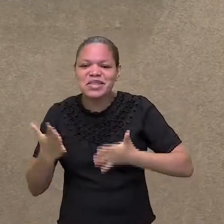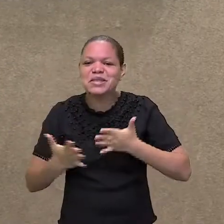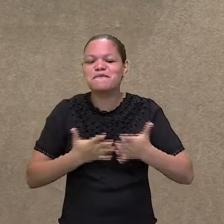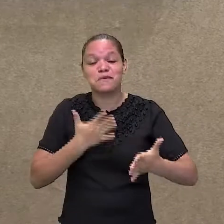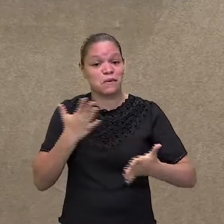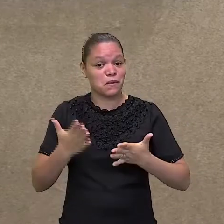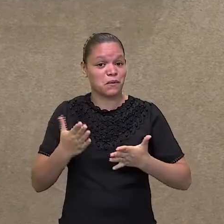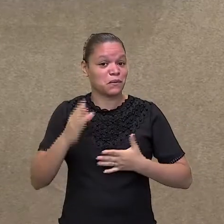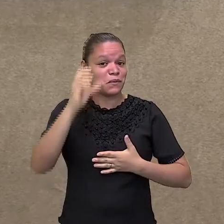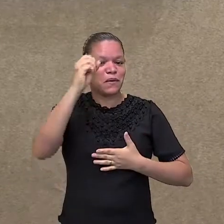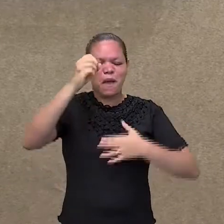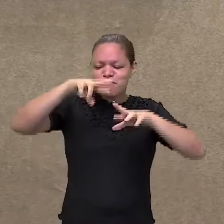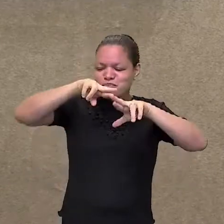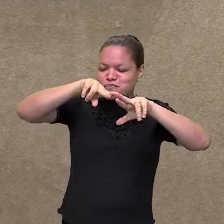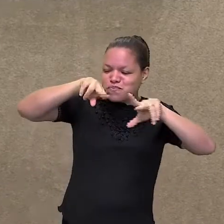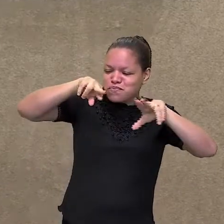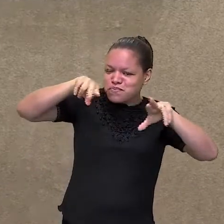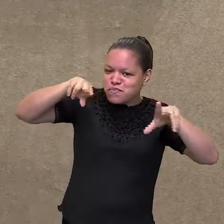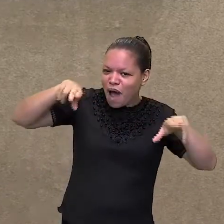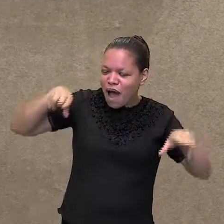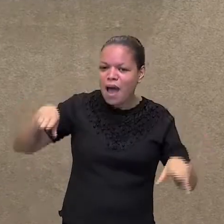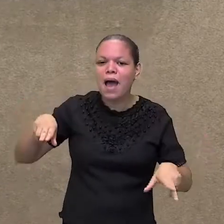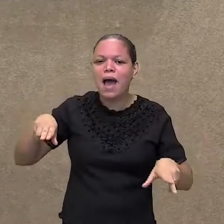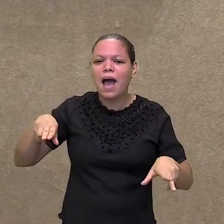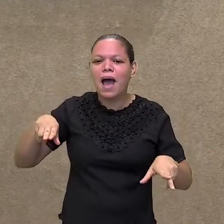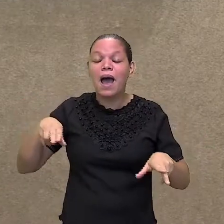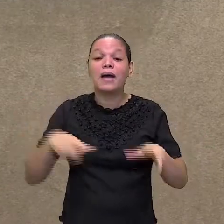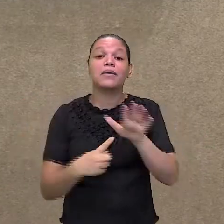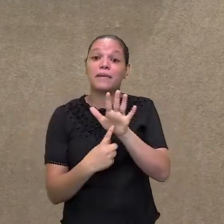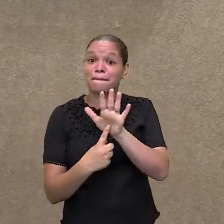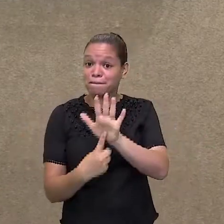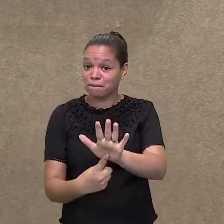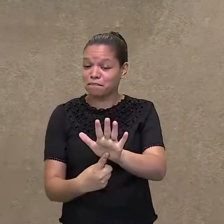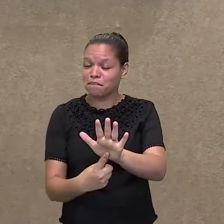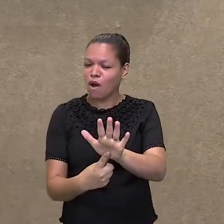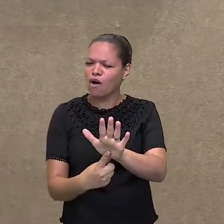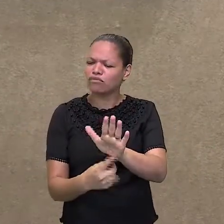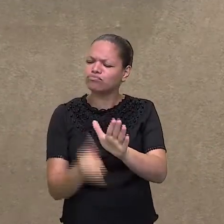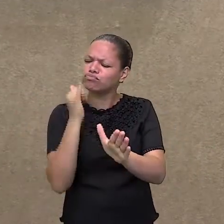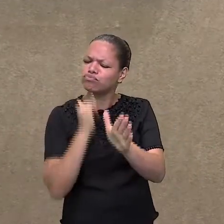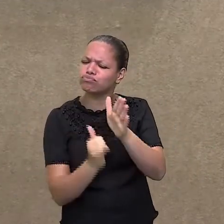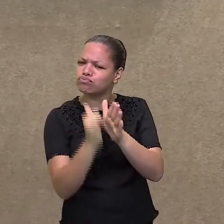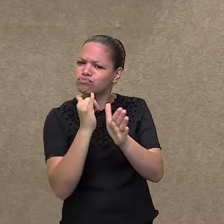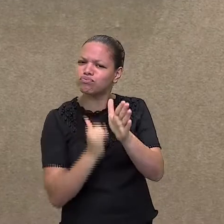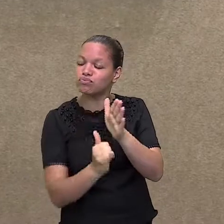de conhecimento de hoje, que traz a informação sobre